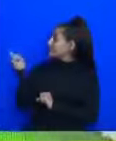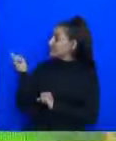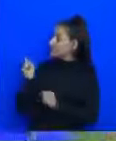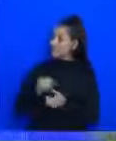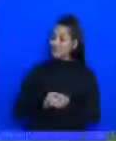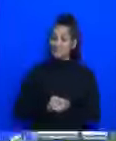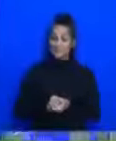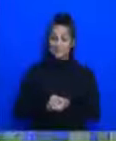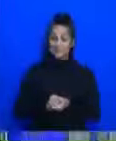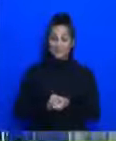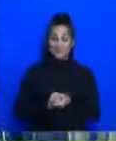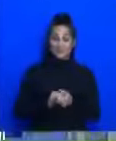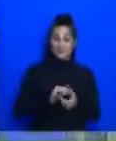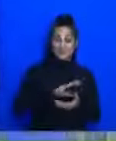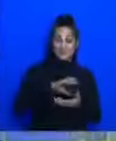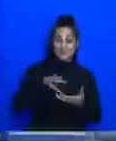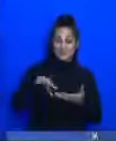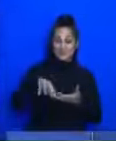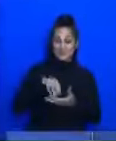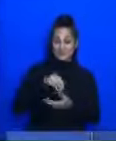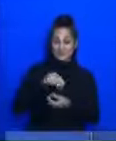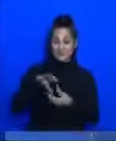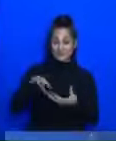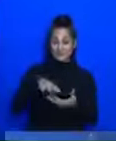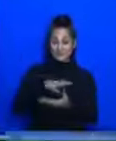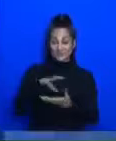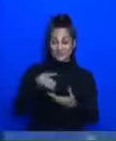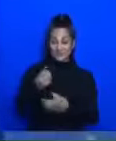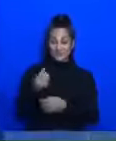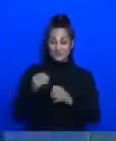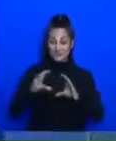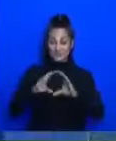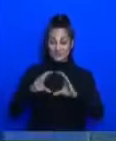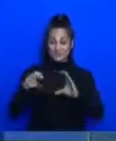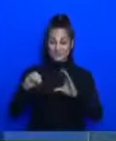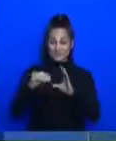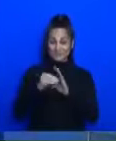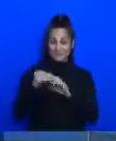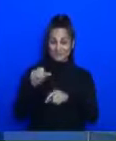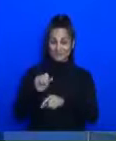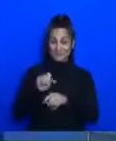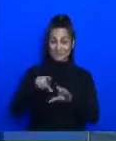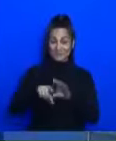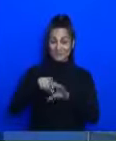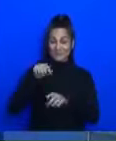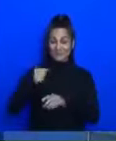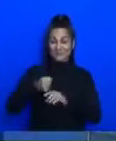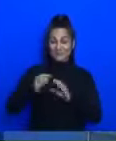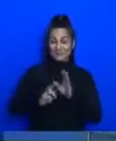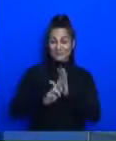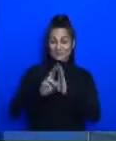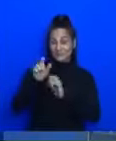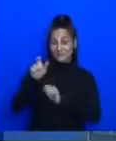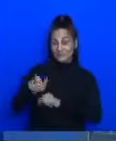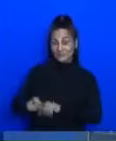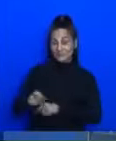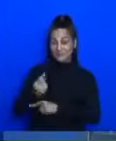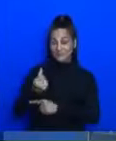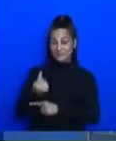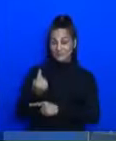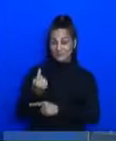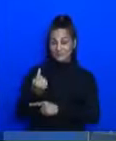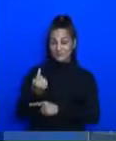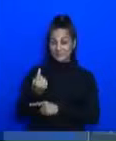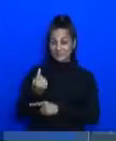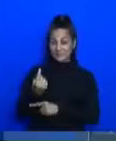Valendo! Globo carregado, embaralhando. 10 bolas numeradas de 0 a 9. Sorteio do número correspondente à coluna número